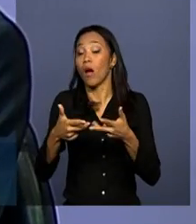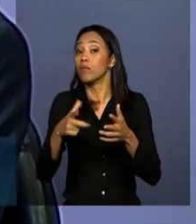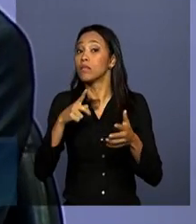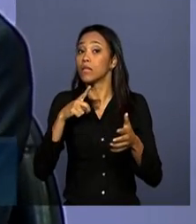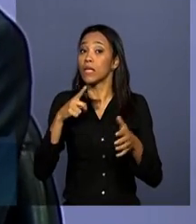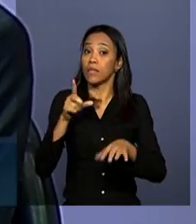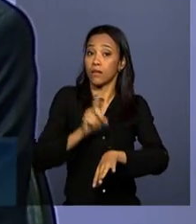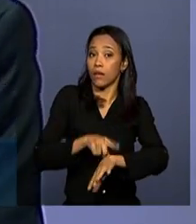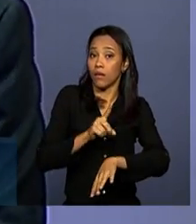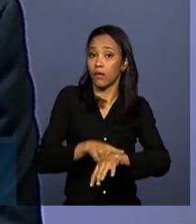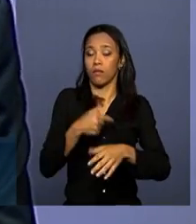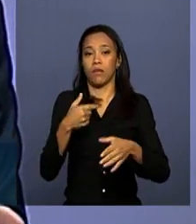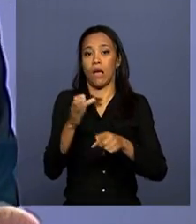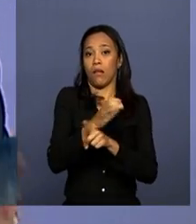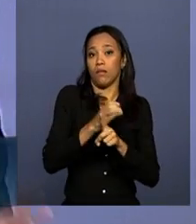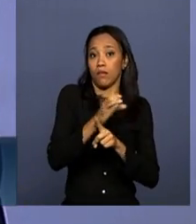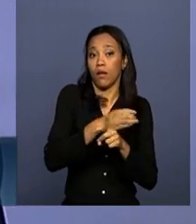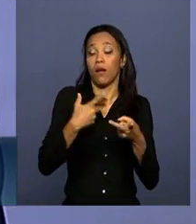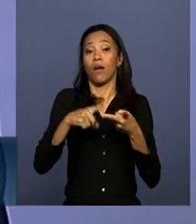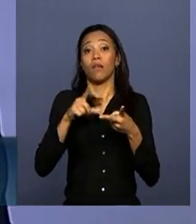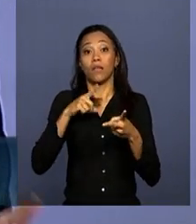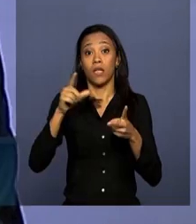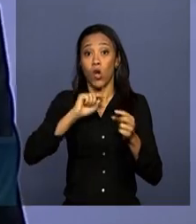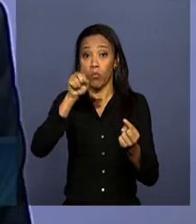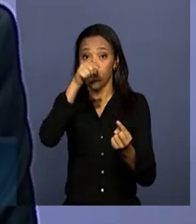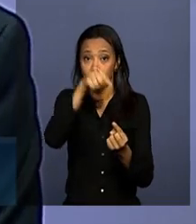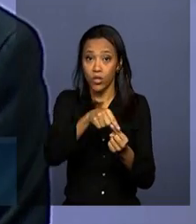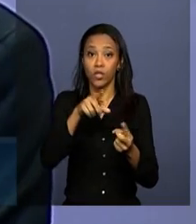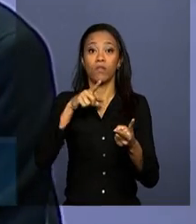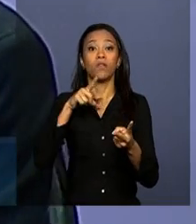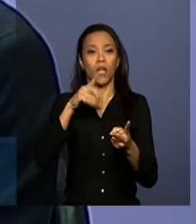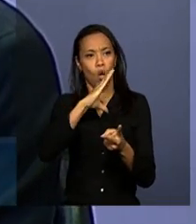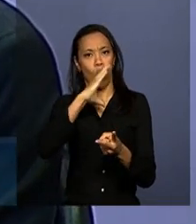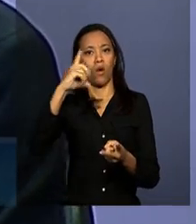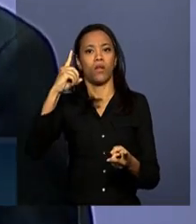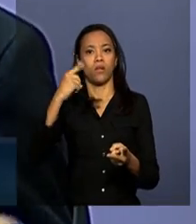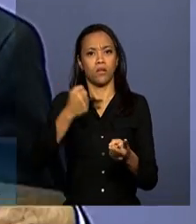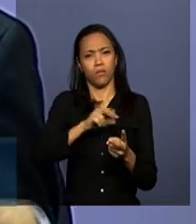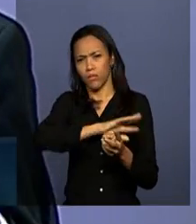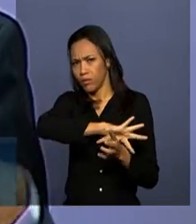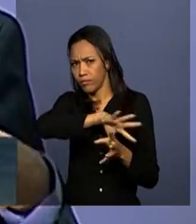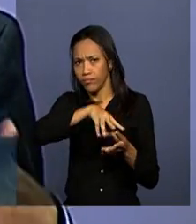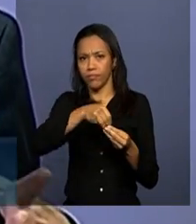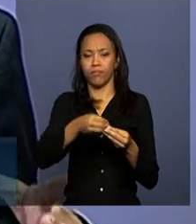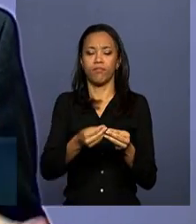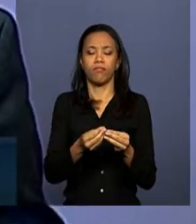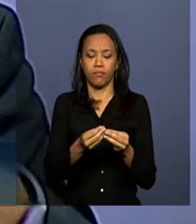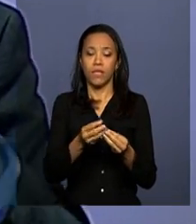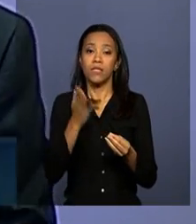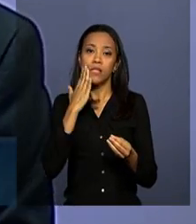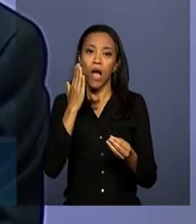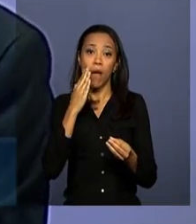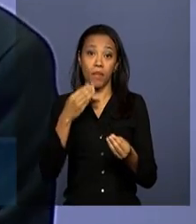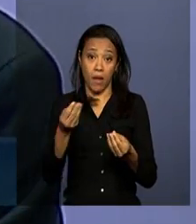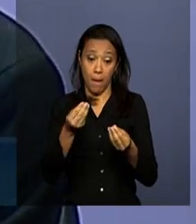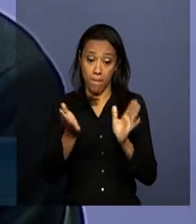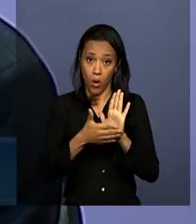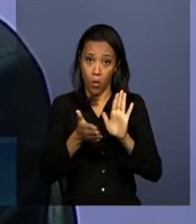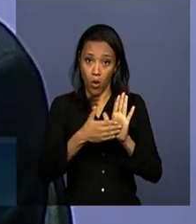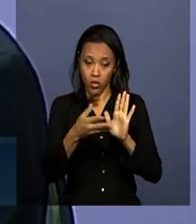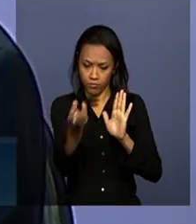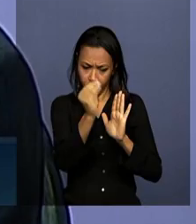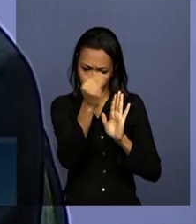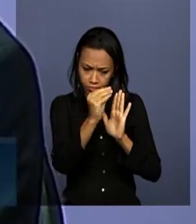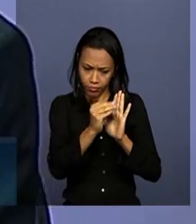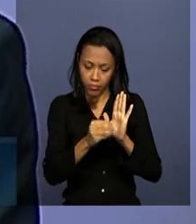tem coordenação, ele tem objetividade e sabe que, a partir da elaboração das propostas, terá que dialogar com